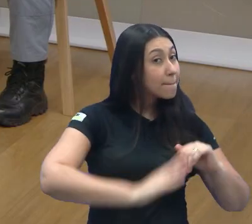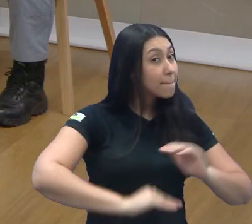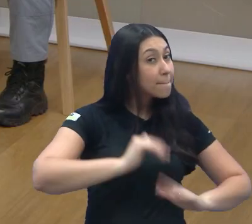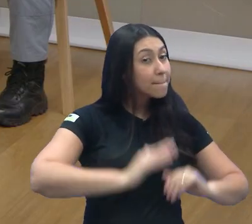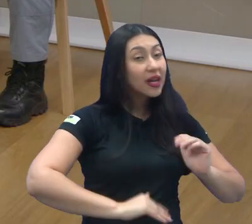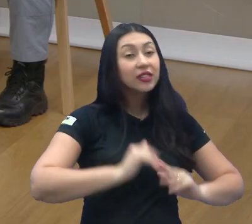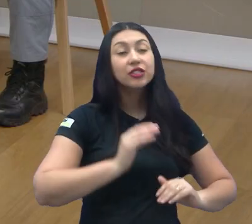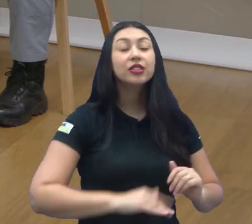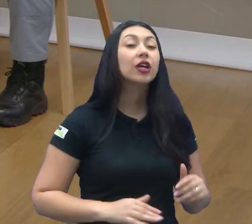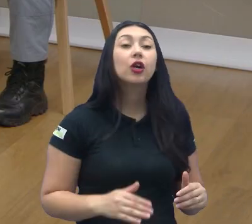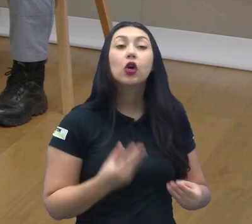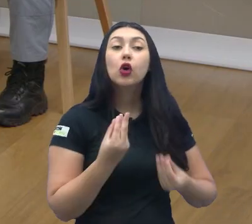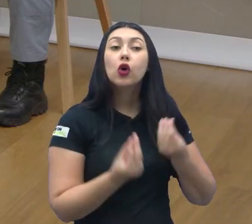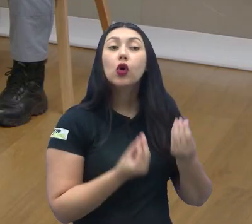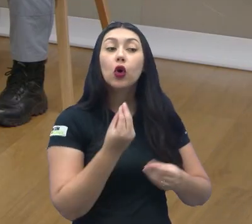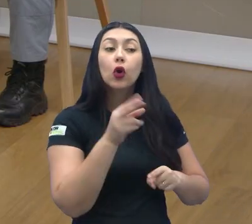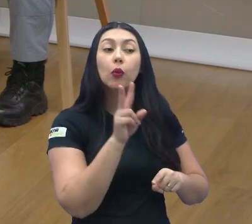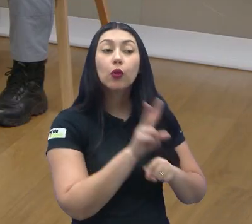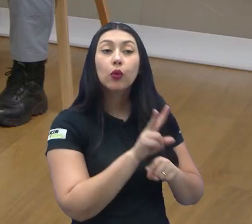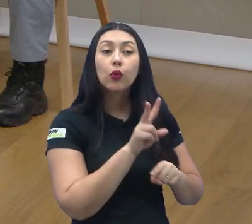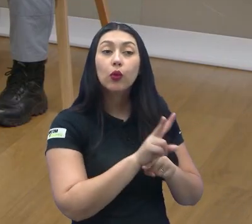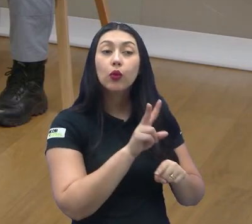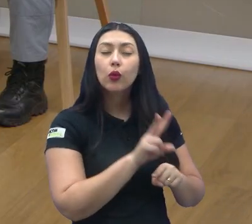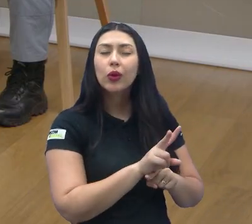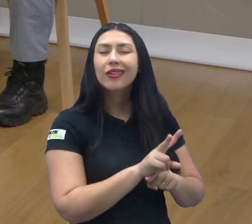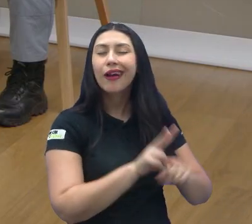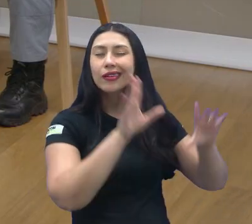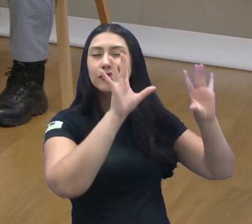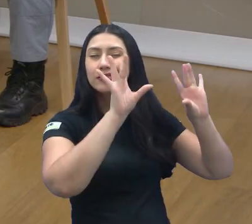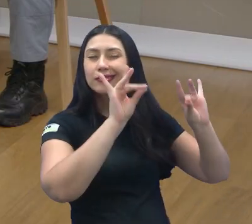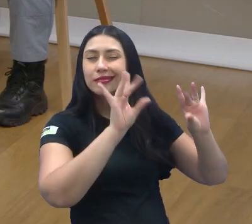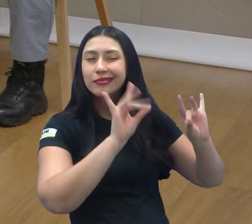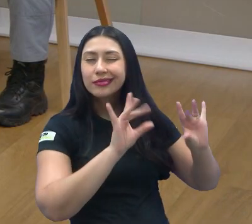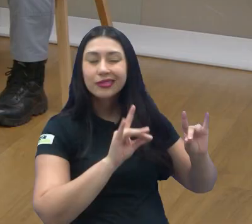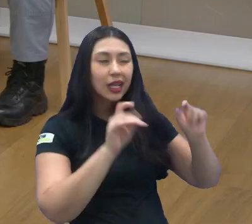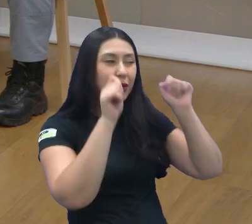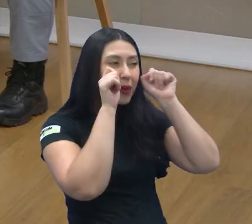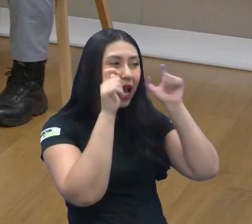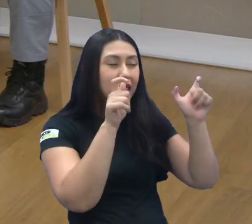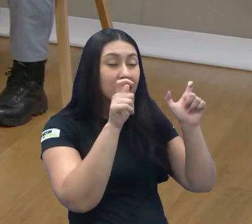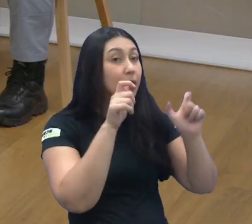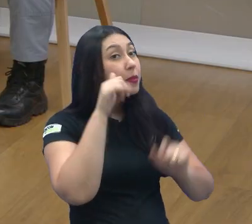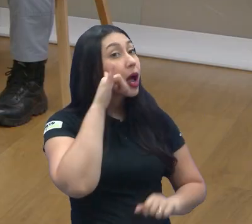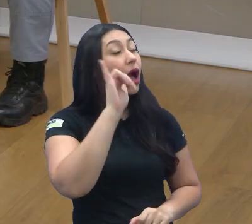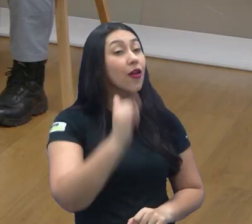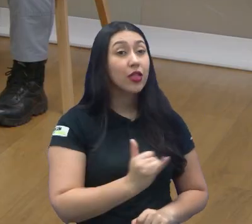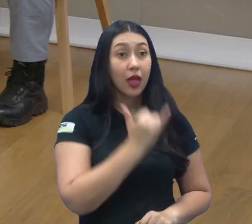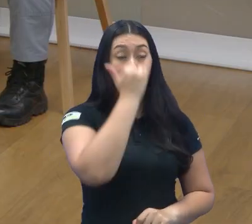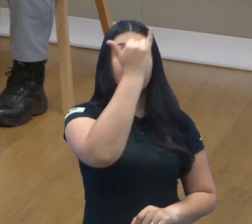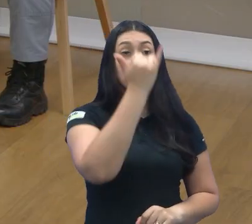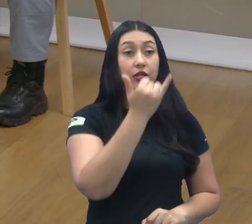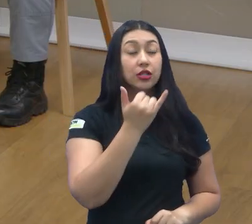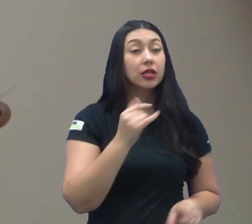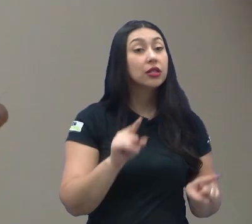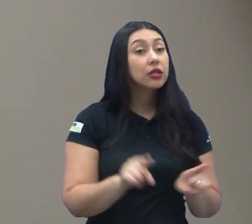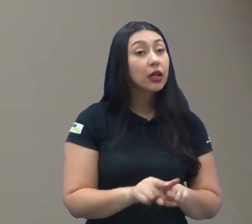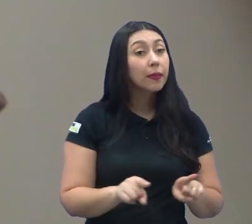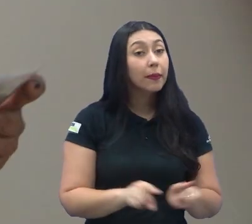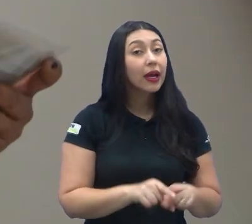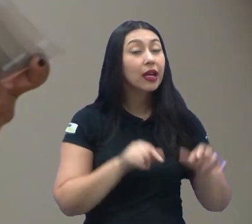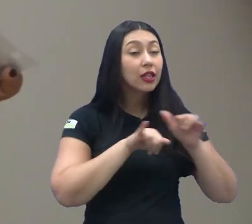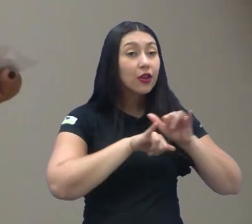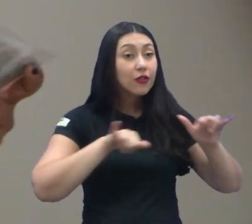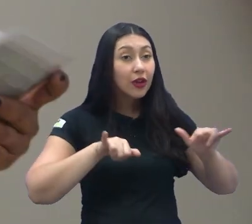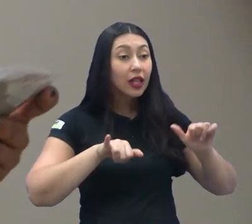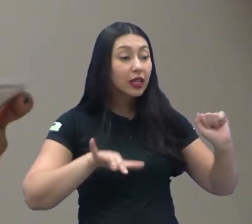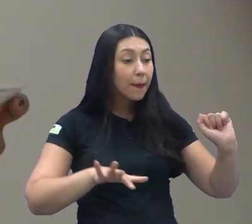são os principais cuidados ou detalhes que os pais devem observar ali para evitar acidente com essas crianças? Tem até a questão, eles reforçam bastante, da